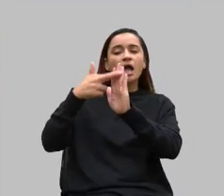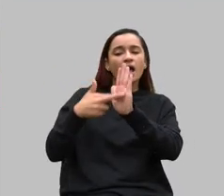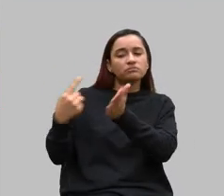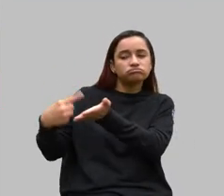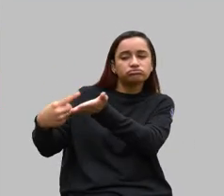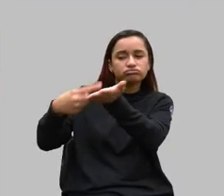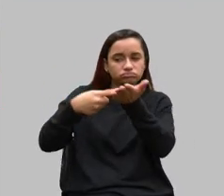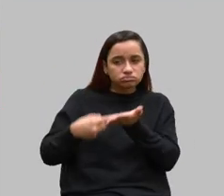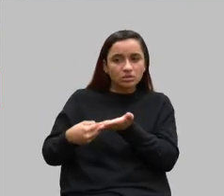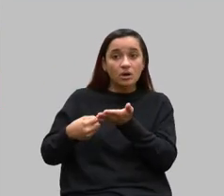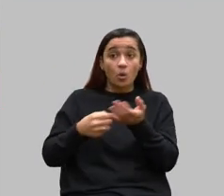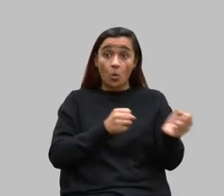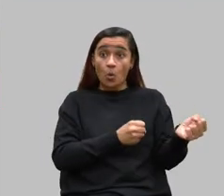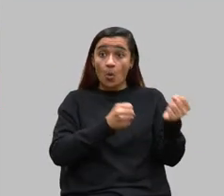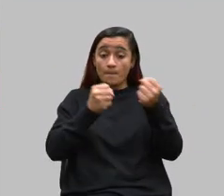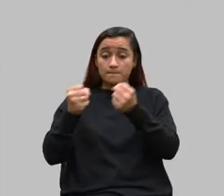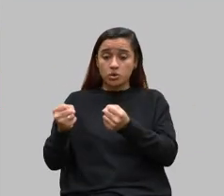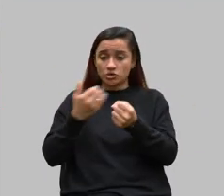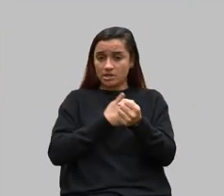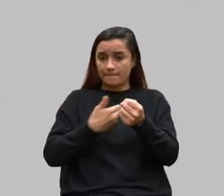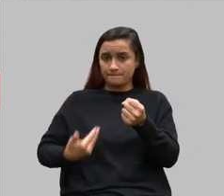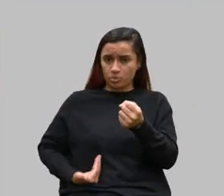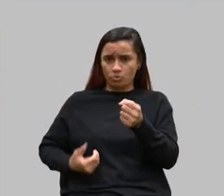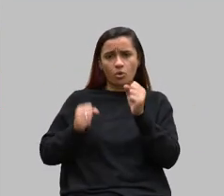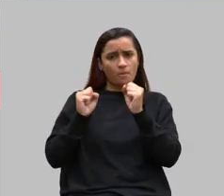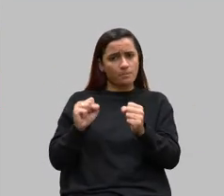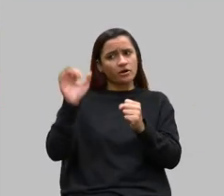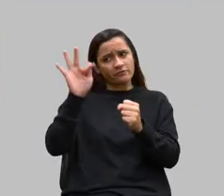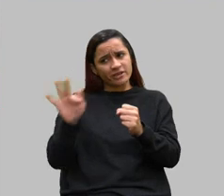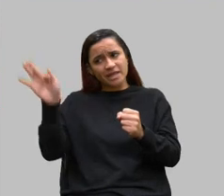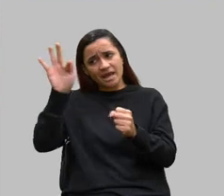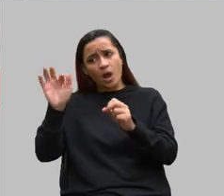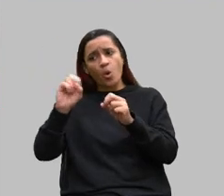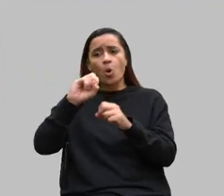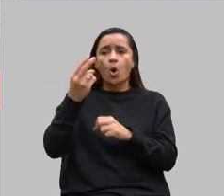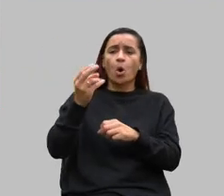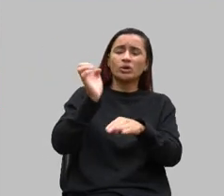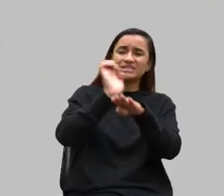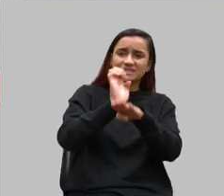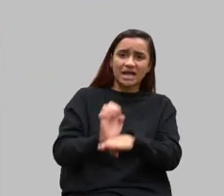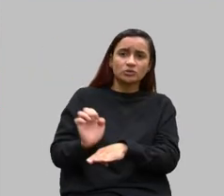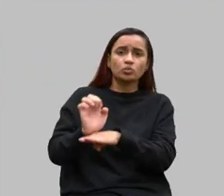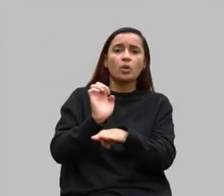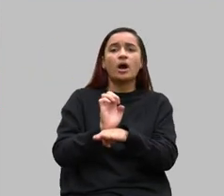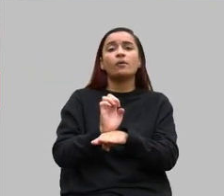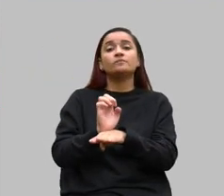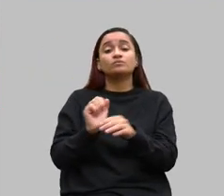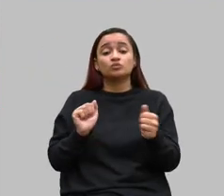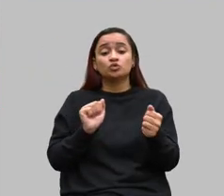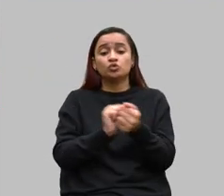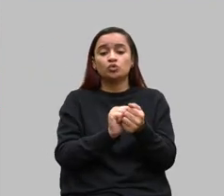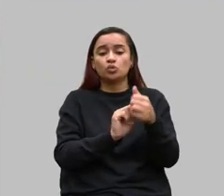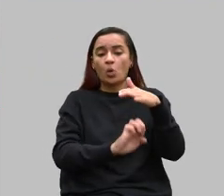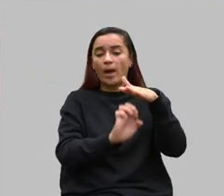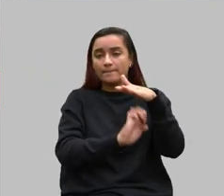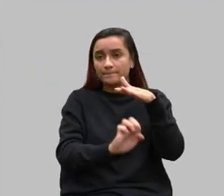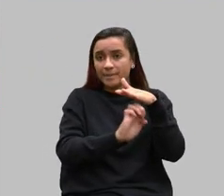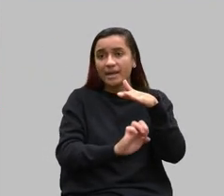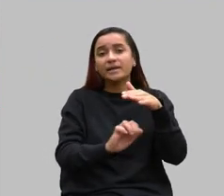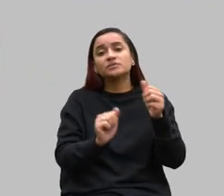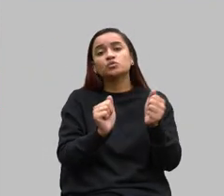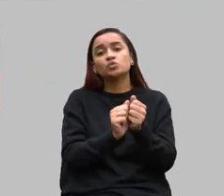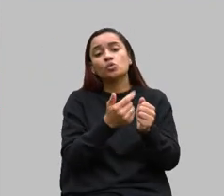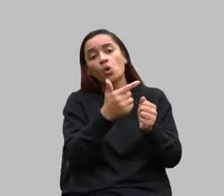público estabelecido seja a nível Federal a nível Estadual juntamente com as empresas e as demais